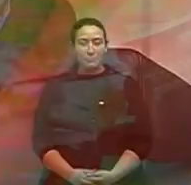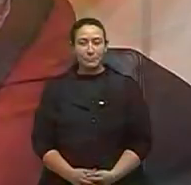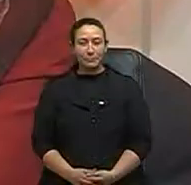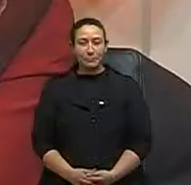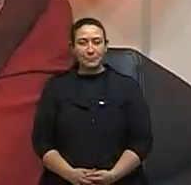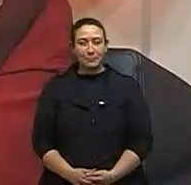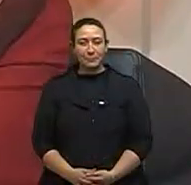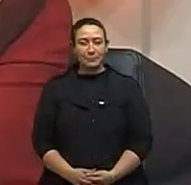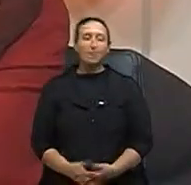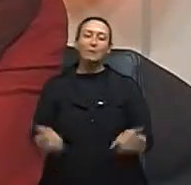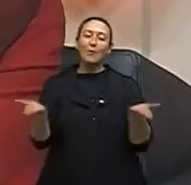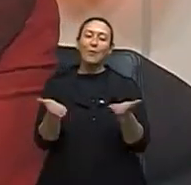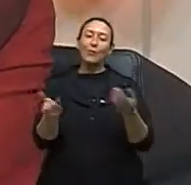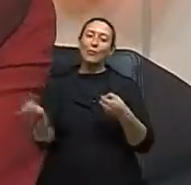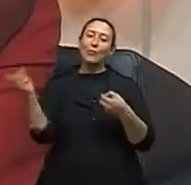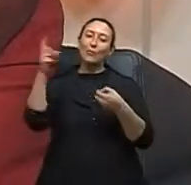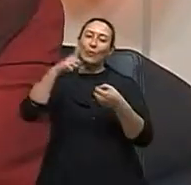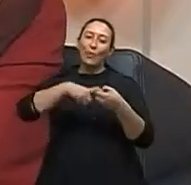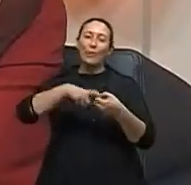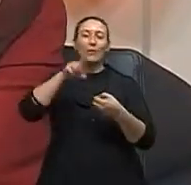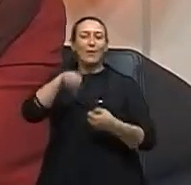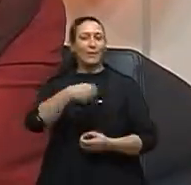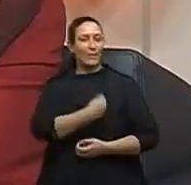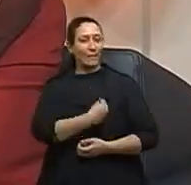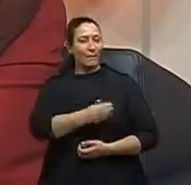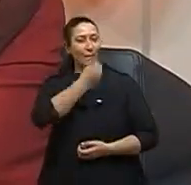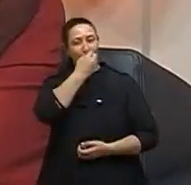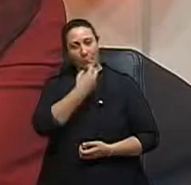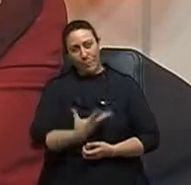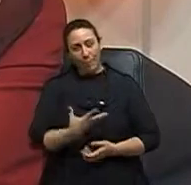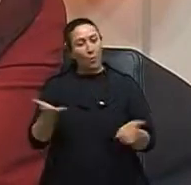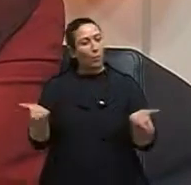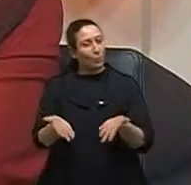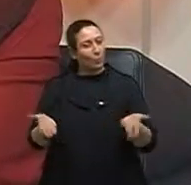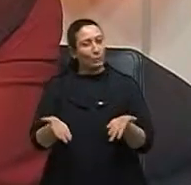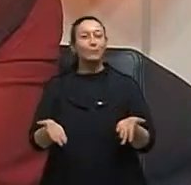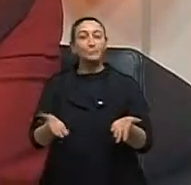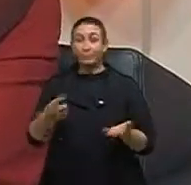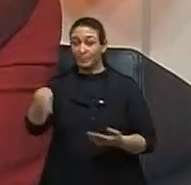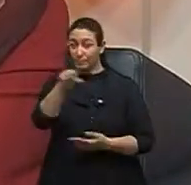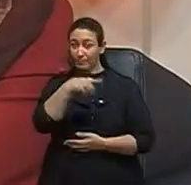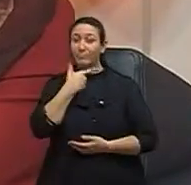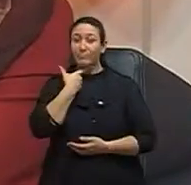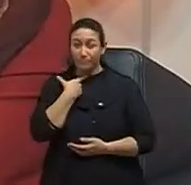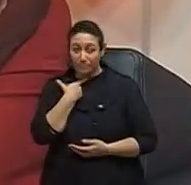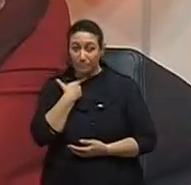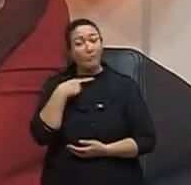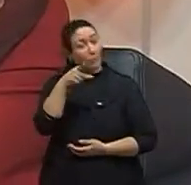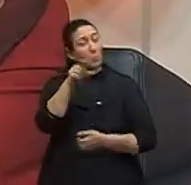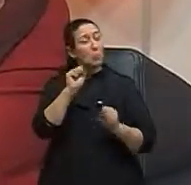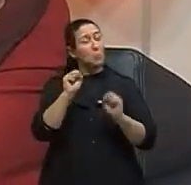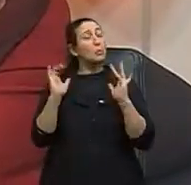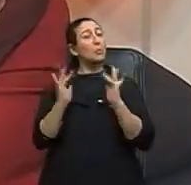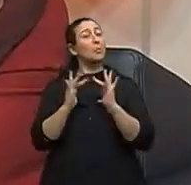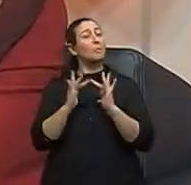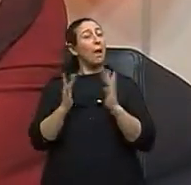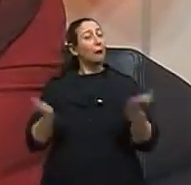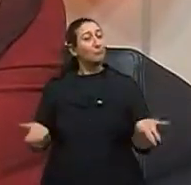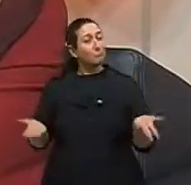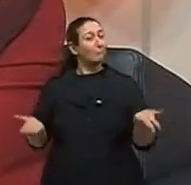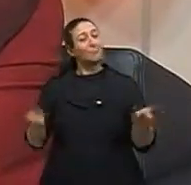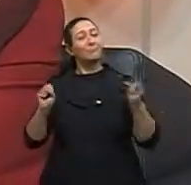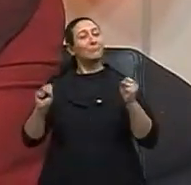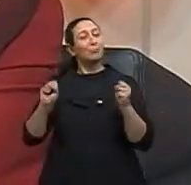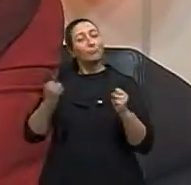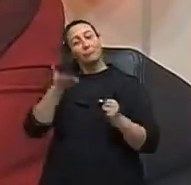voltamos estamos de volta com o nosso viv bem de hoje você está gostando Pois é e sabe que pode ter uma conexão direta com a